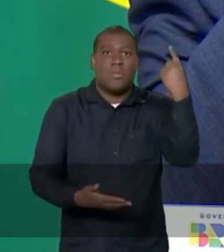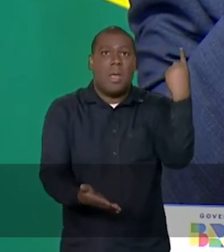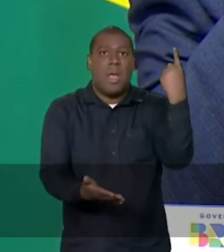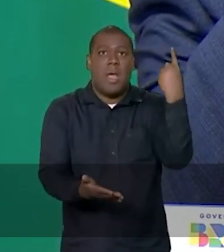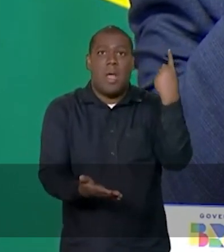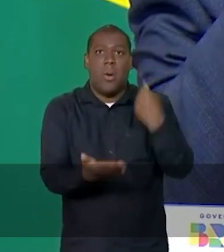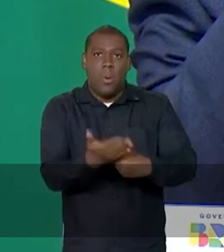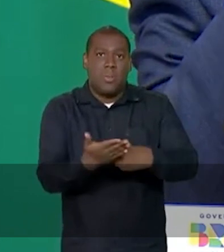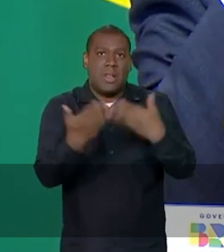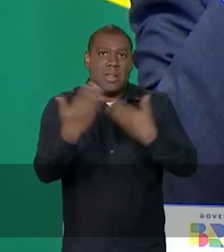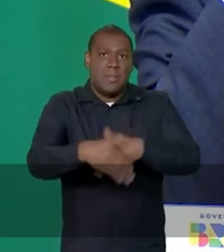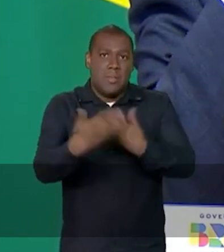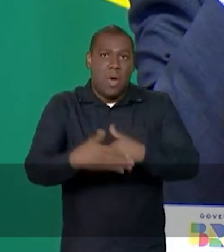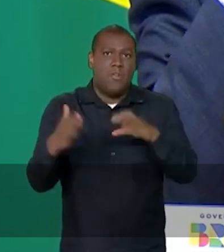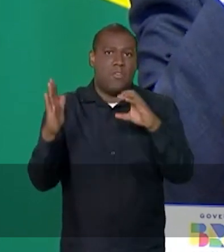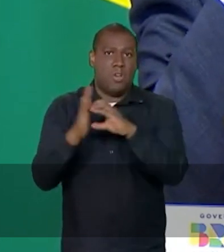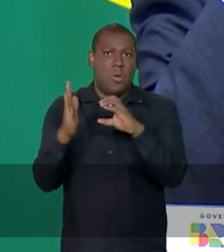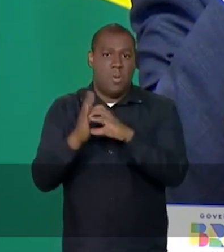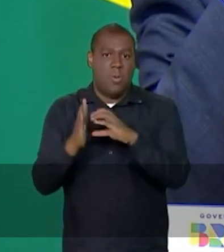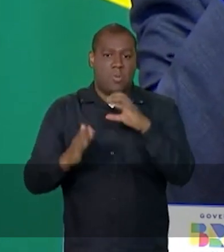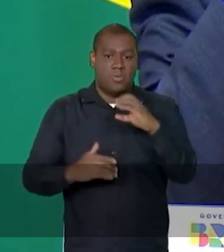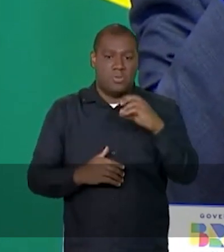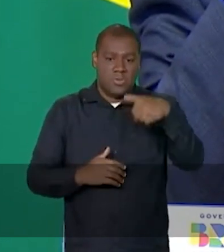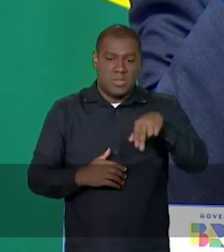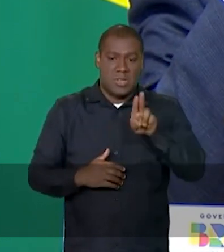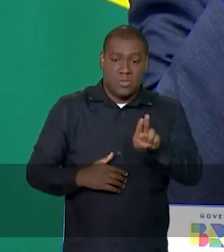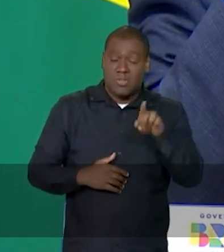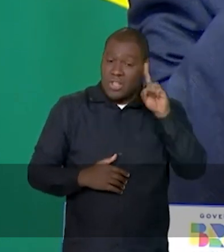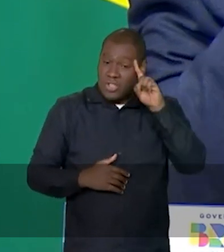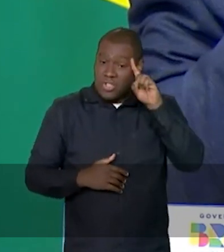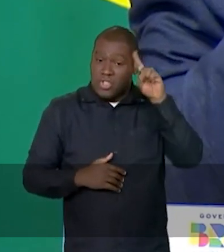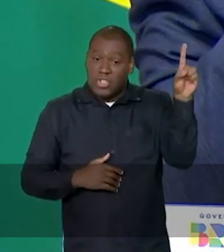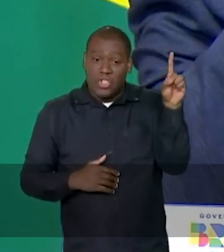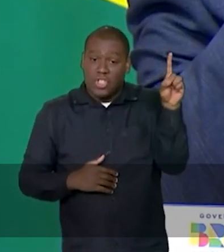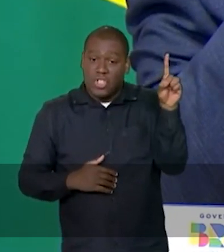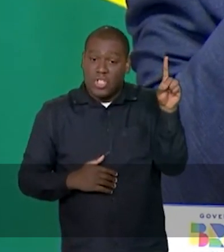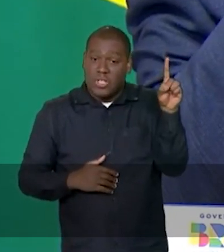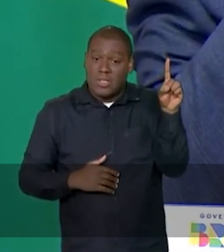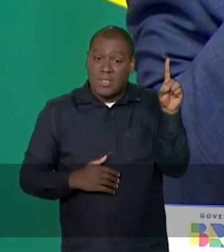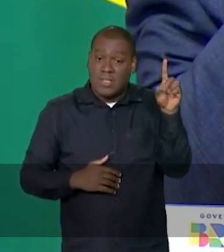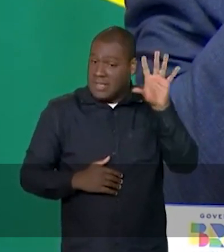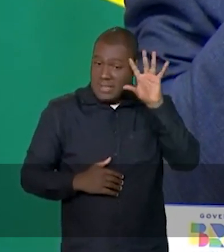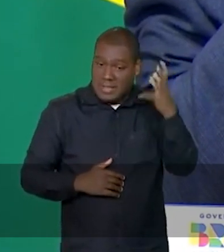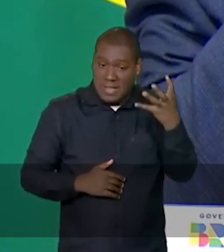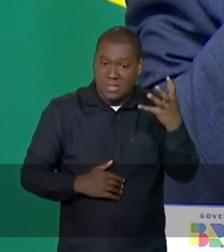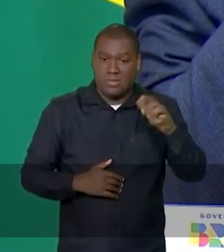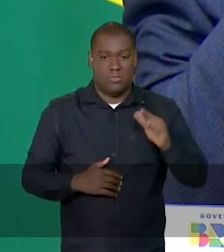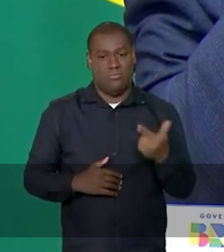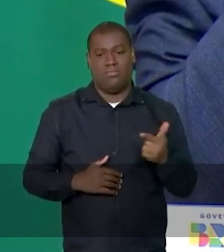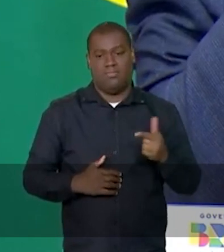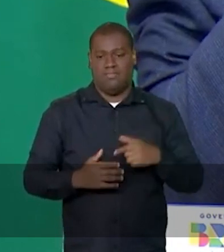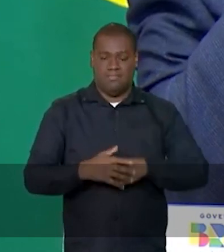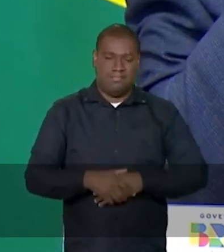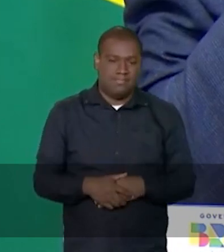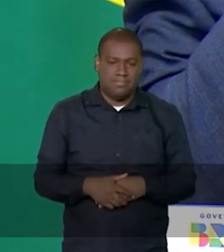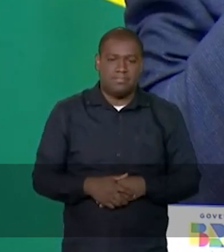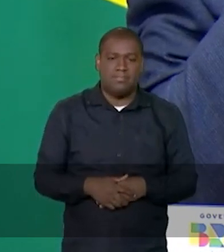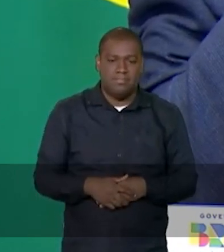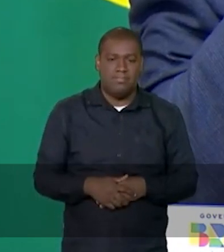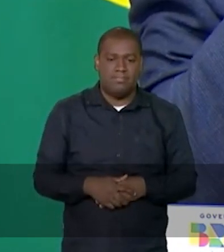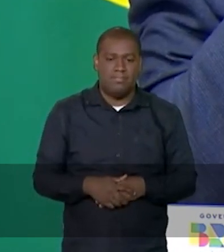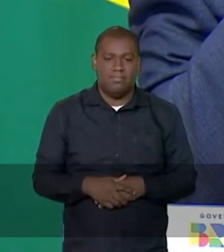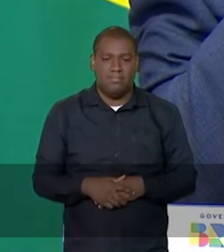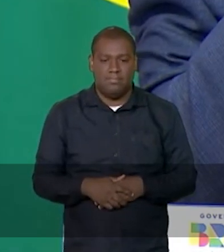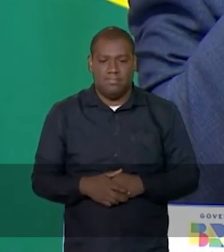deixar bem claro que a gente, nas próximas semanas, poderá divulgar uma nova data, mas, nesse momento, toda a questão logística envolvida com a prova